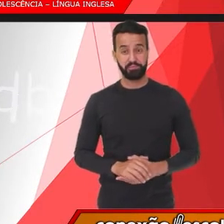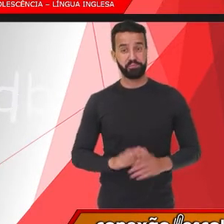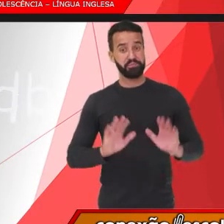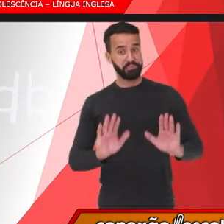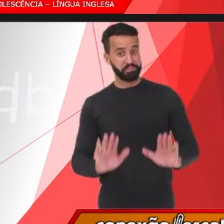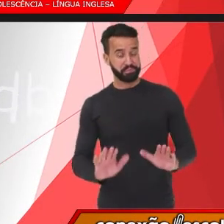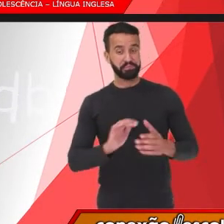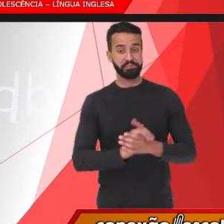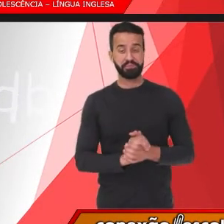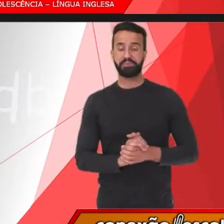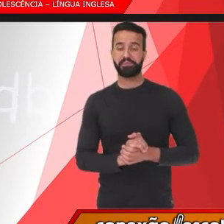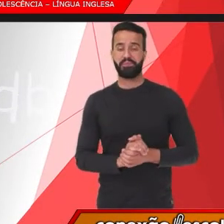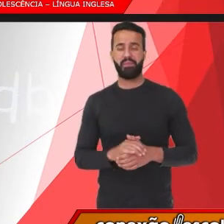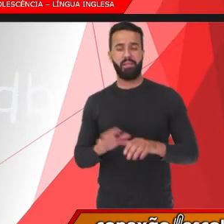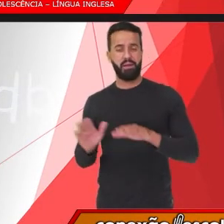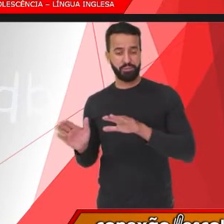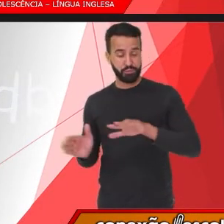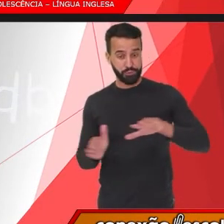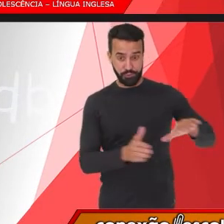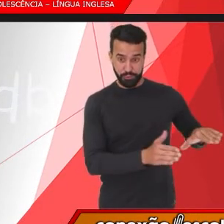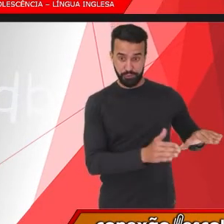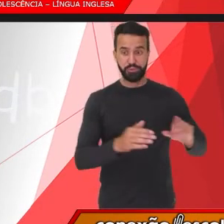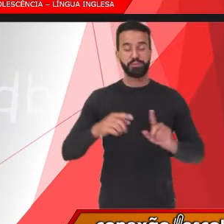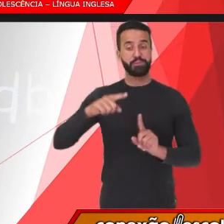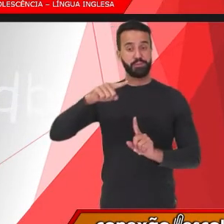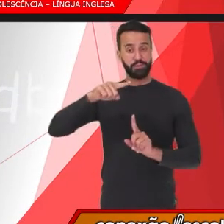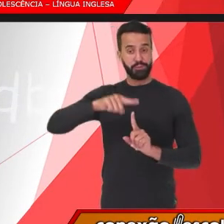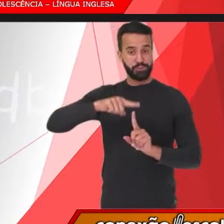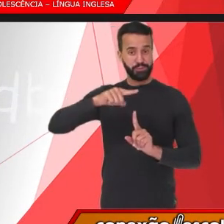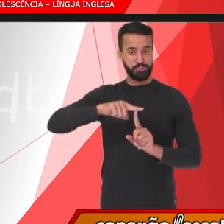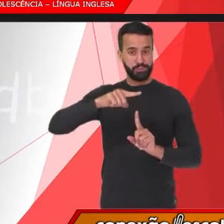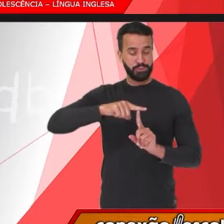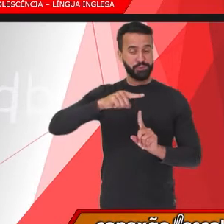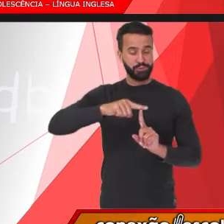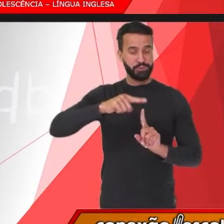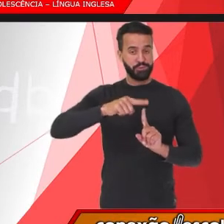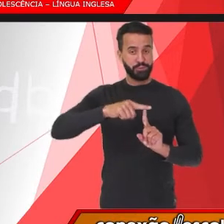pode partir para a ideia da segunda